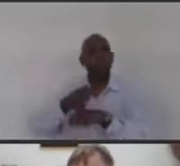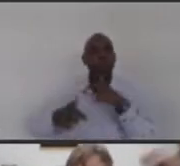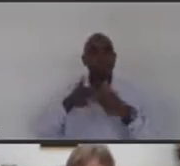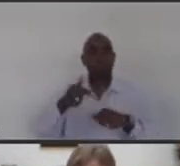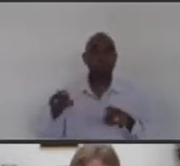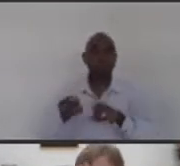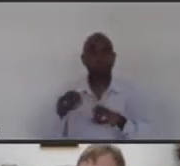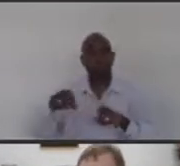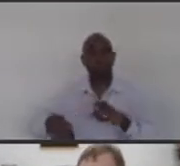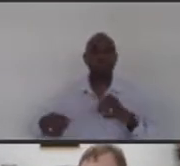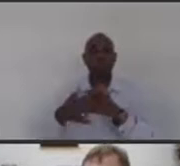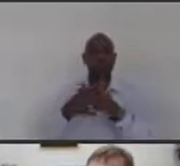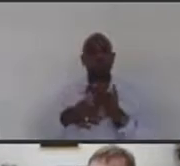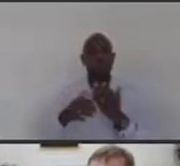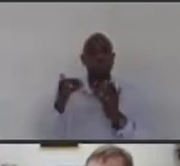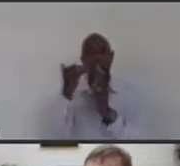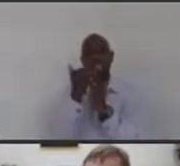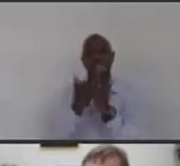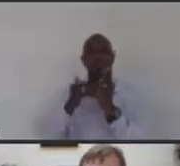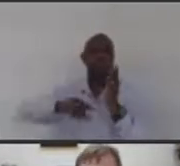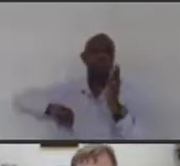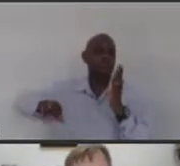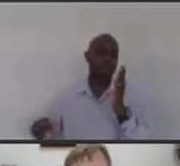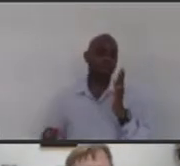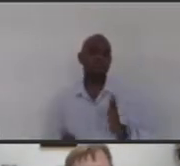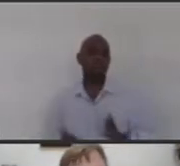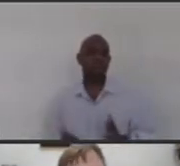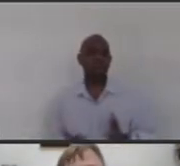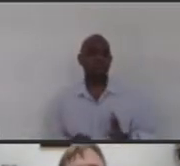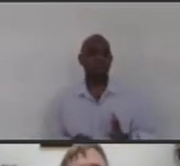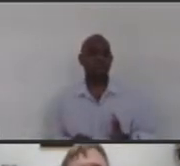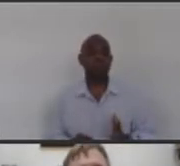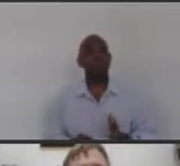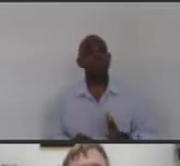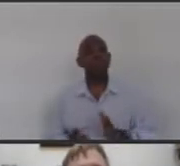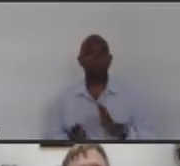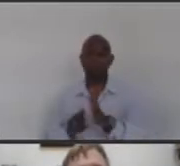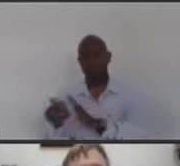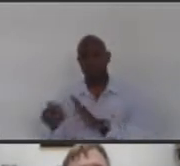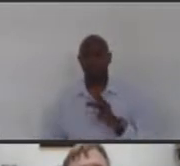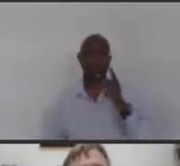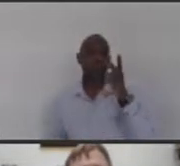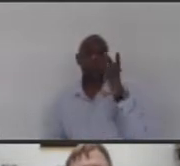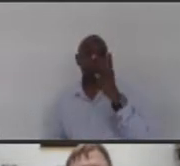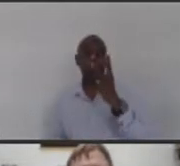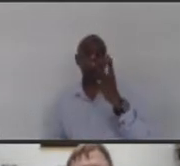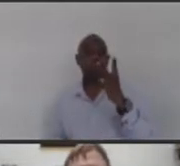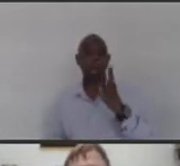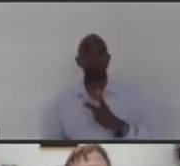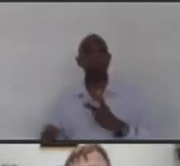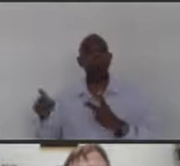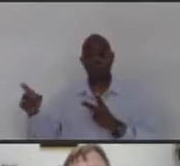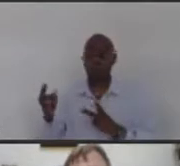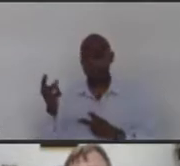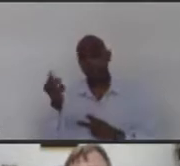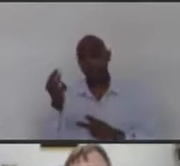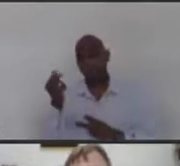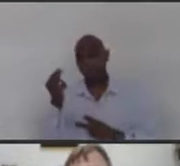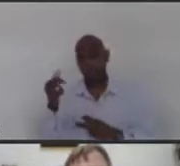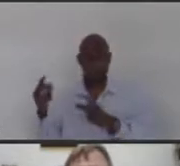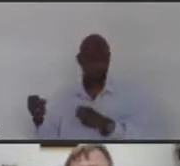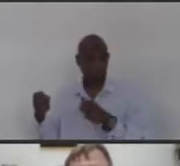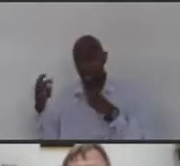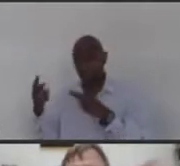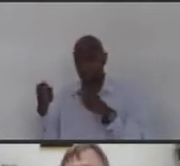município. Nesse sentido, o requerimento pergunta dois pontos importantes. Quanto que a empresa arrecada desde o momento que ela